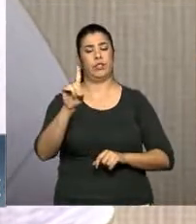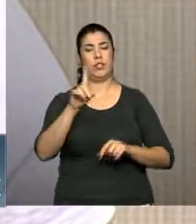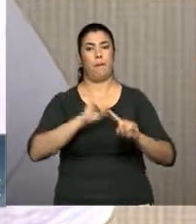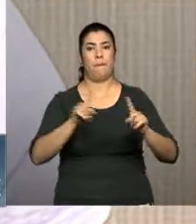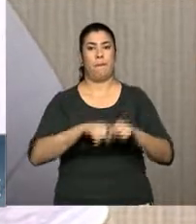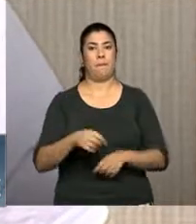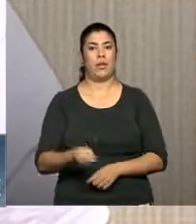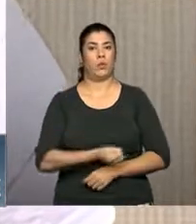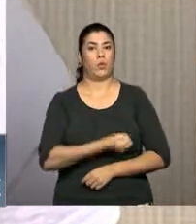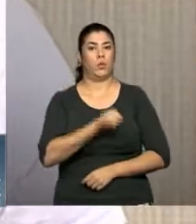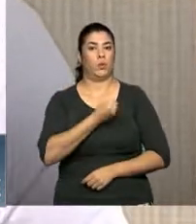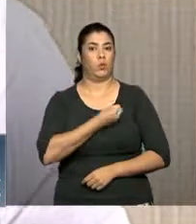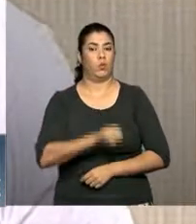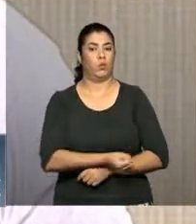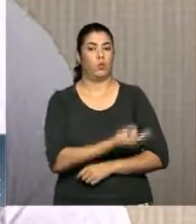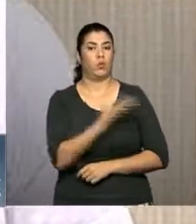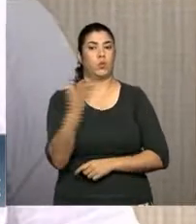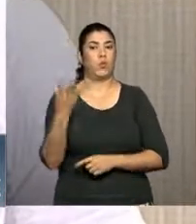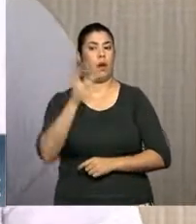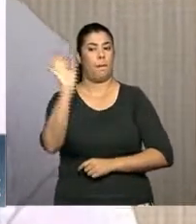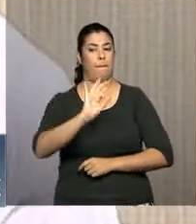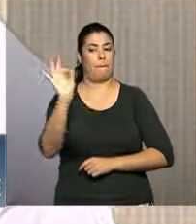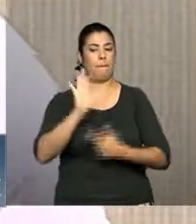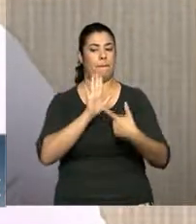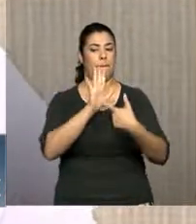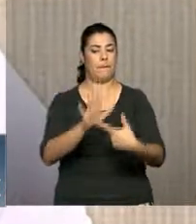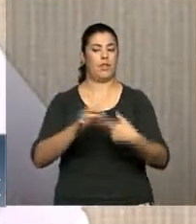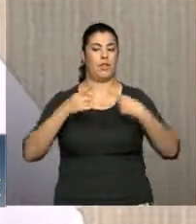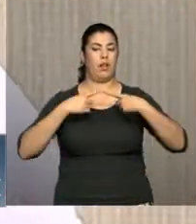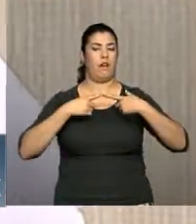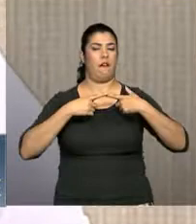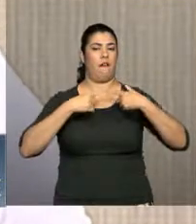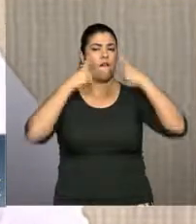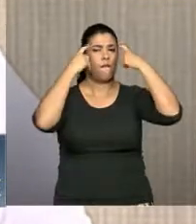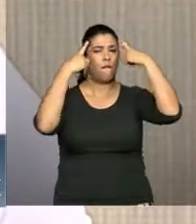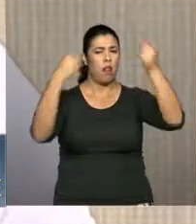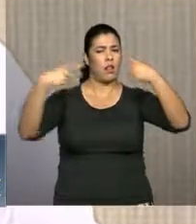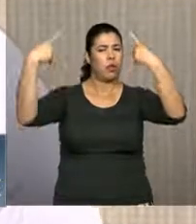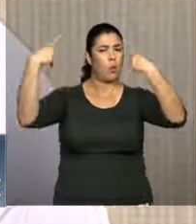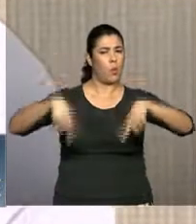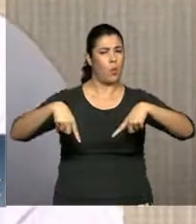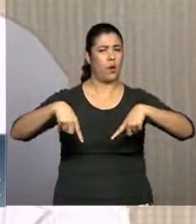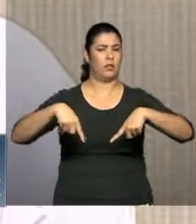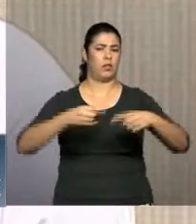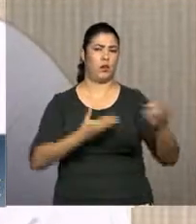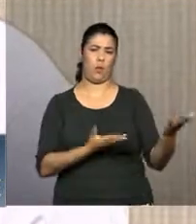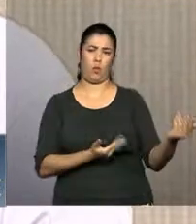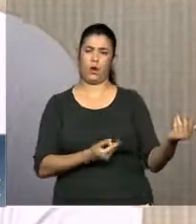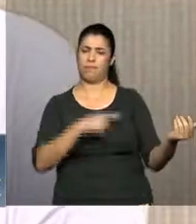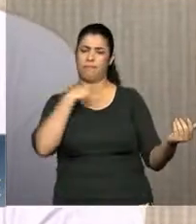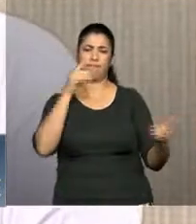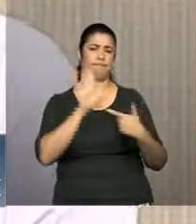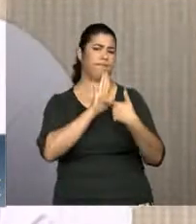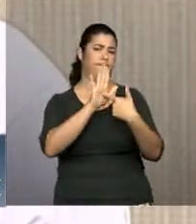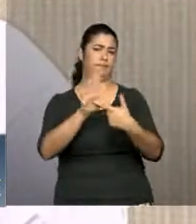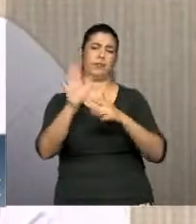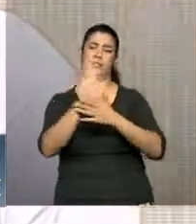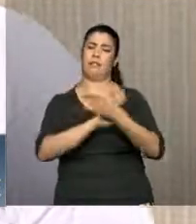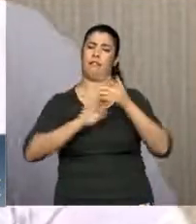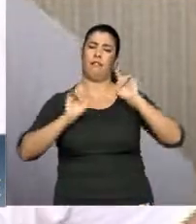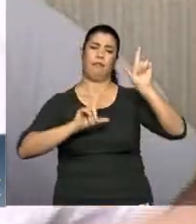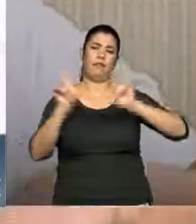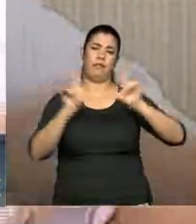assustadores da violência contra os nossos adolescentes isto não tem destaque isso não tem importância